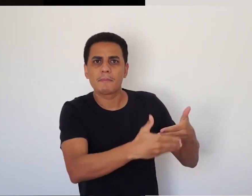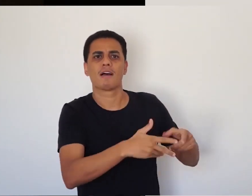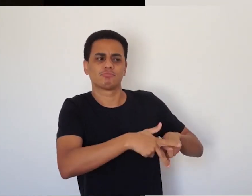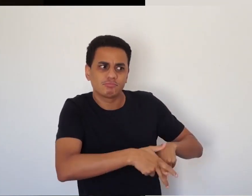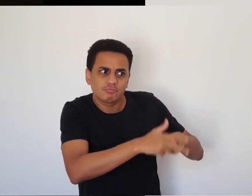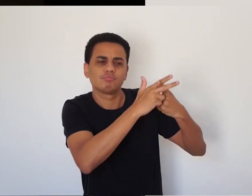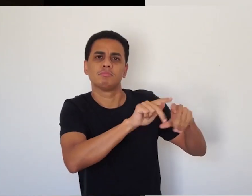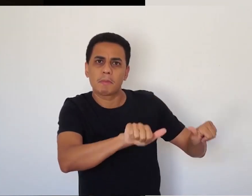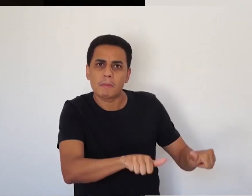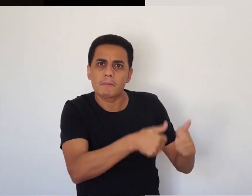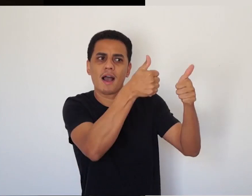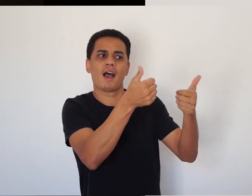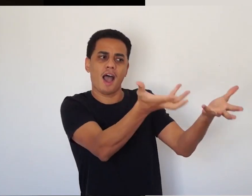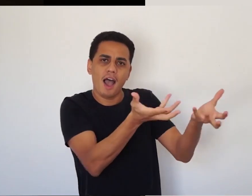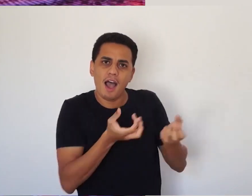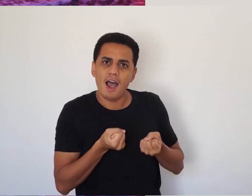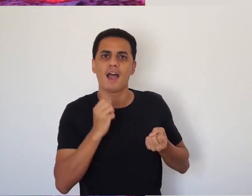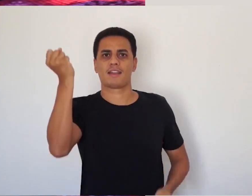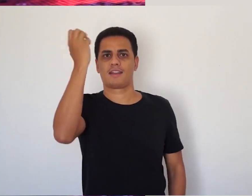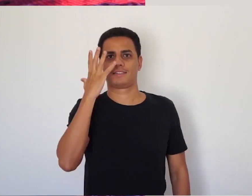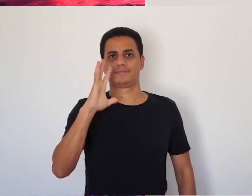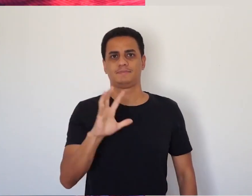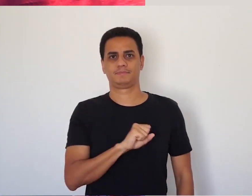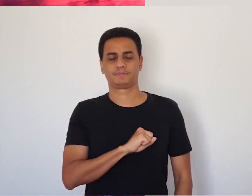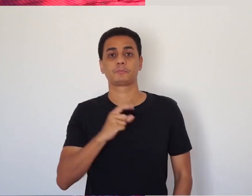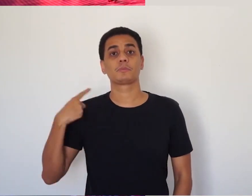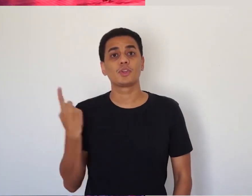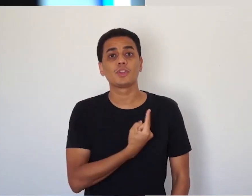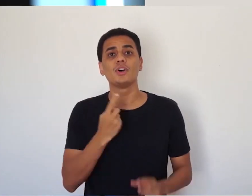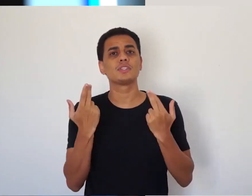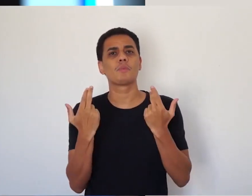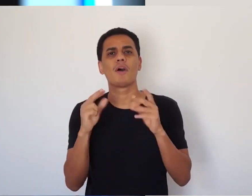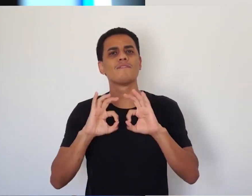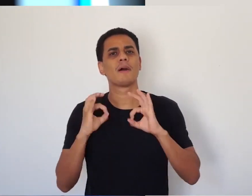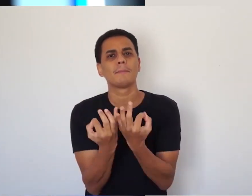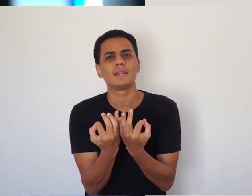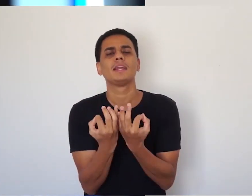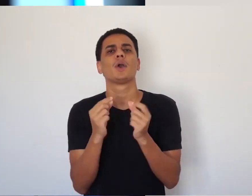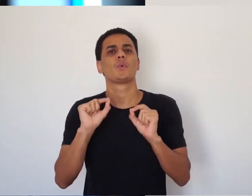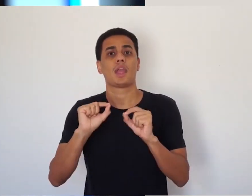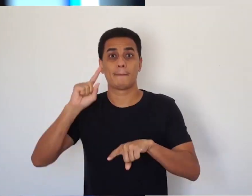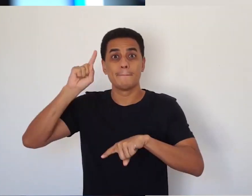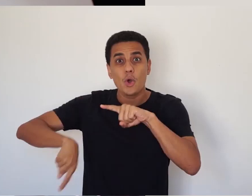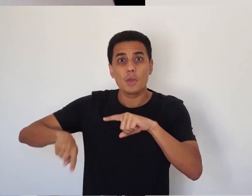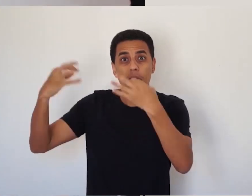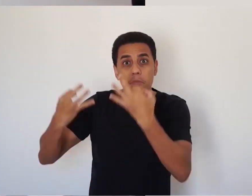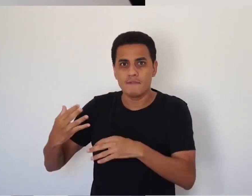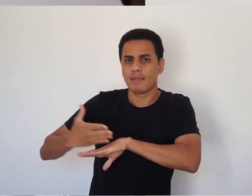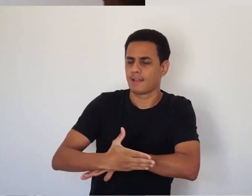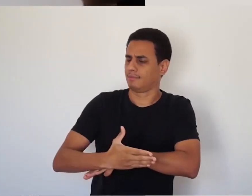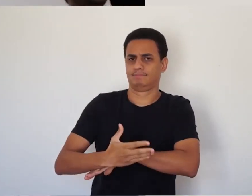com transparência e acolhem com graça e amor. Somos uma família onde é proibida a entrada de